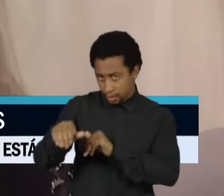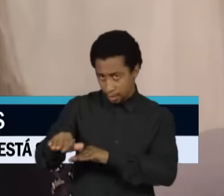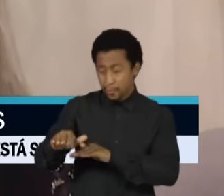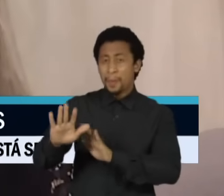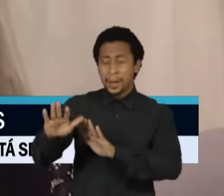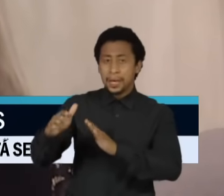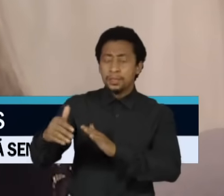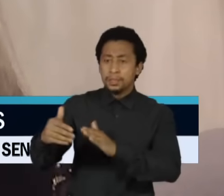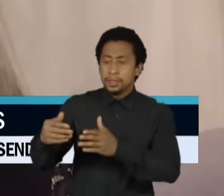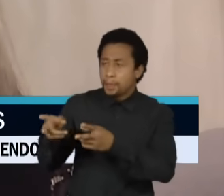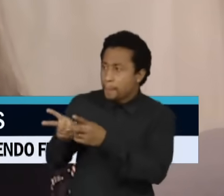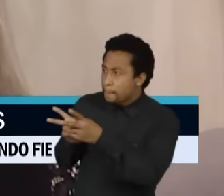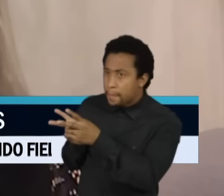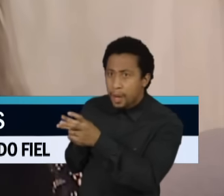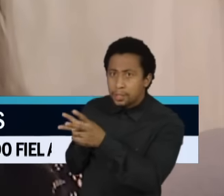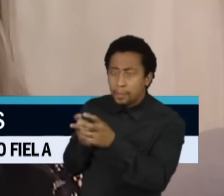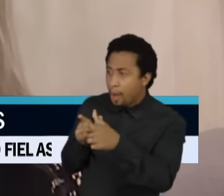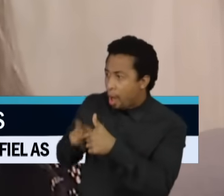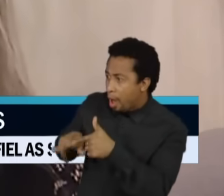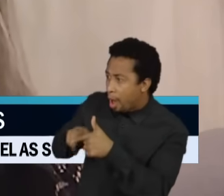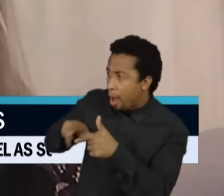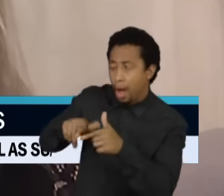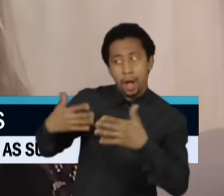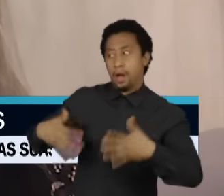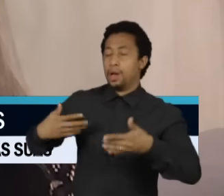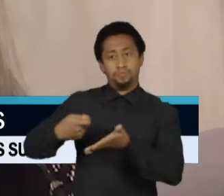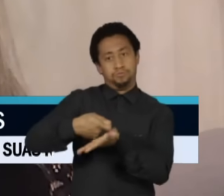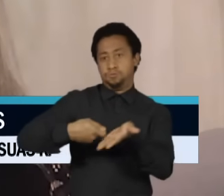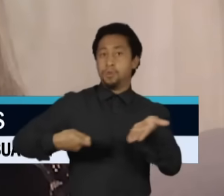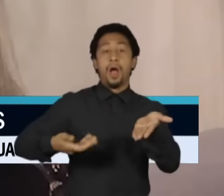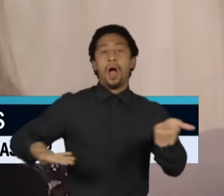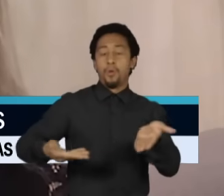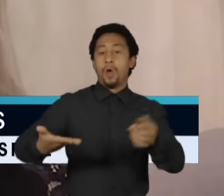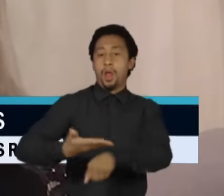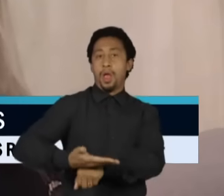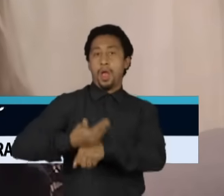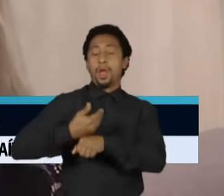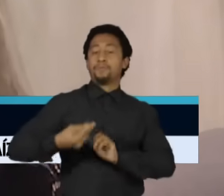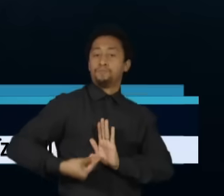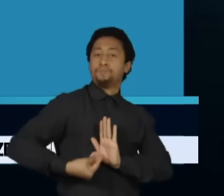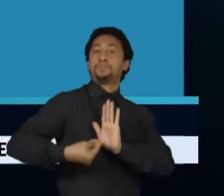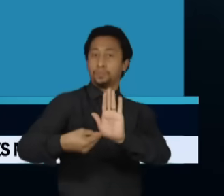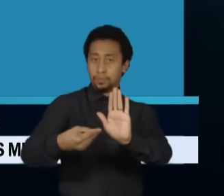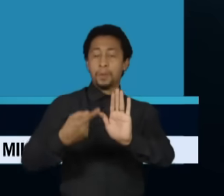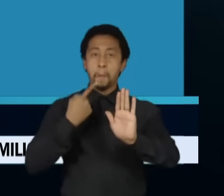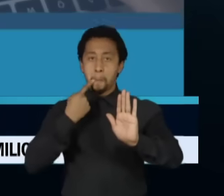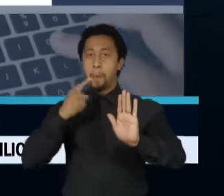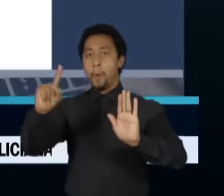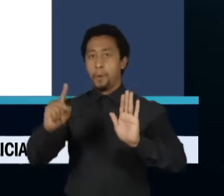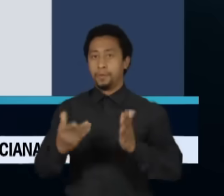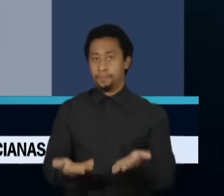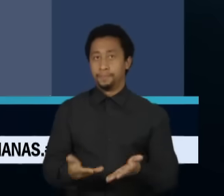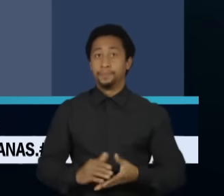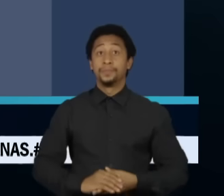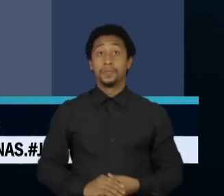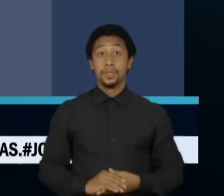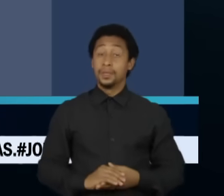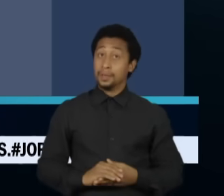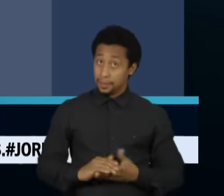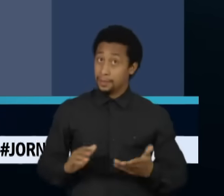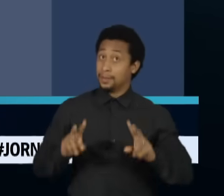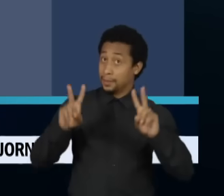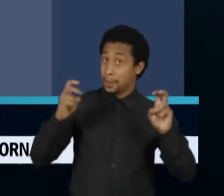tava visualizando, a gente resolveu publicar essa essa petição, esse manifesto. O texto cita que sem